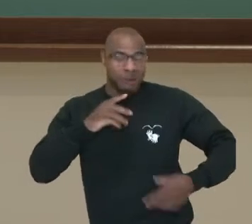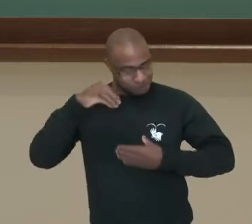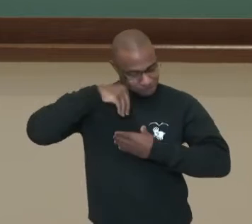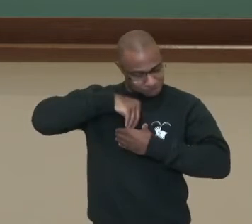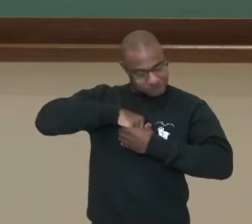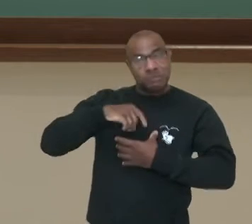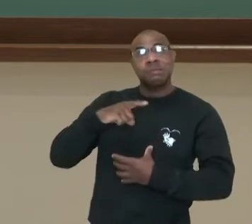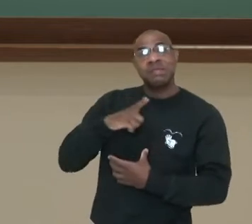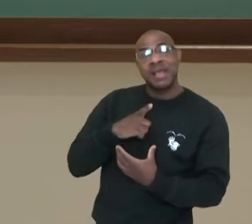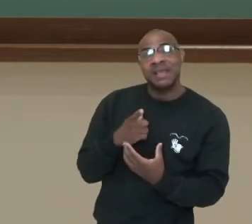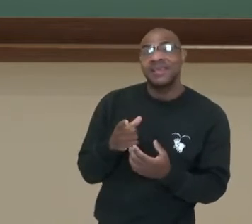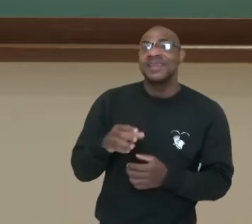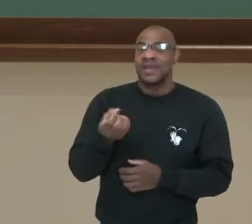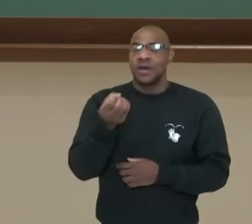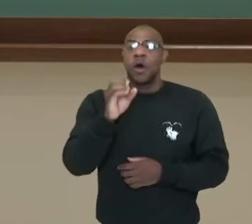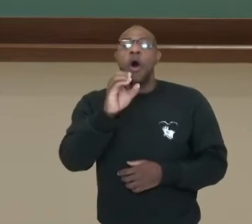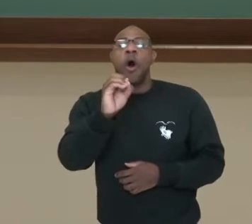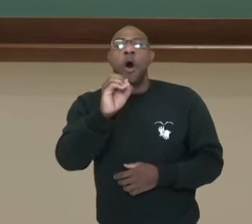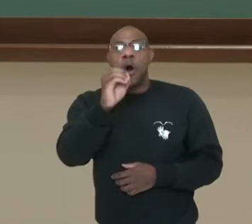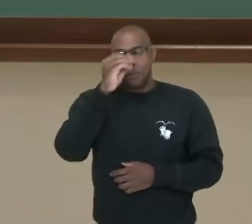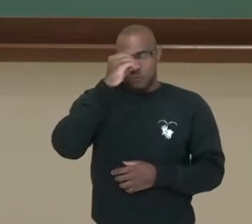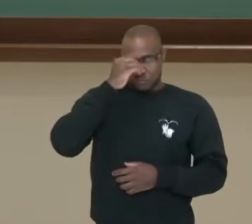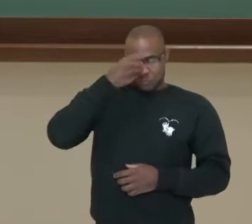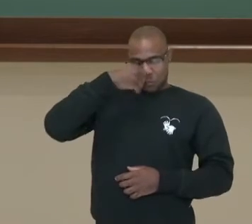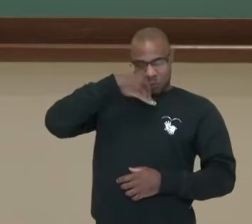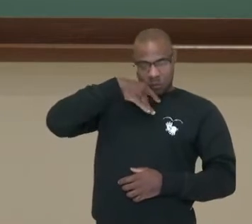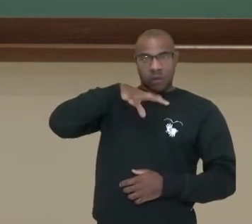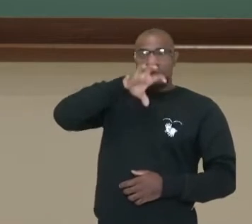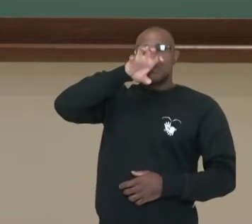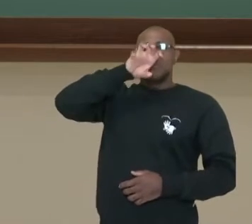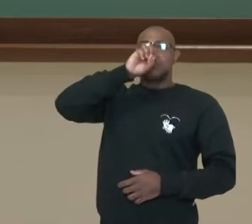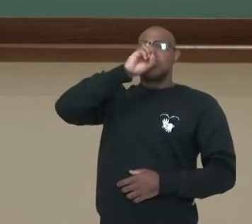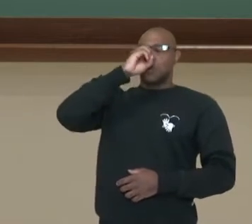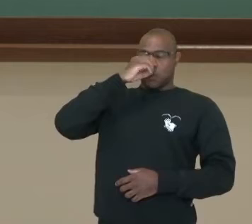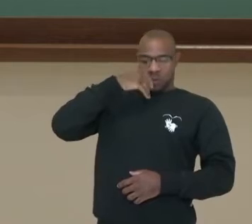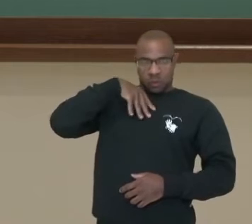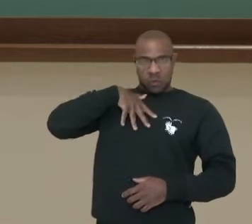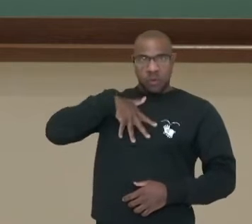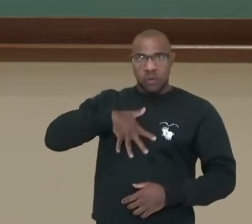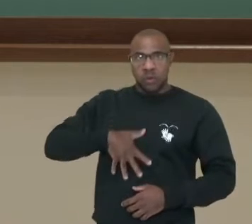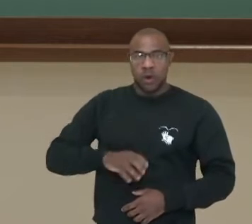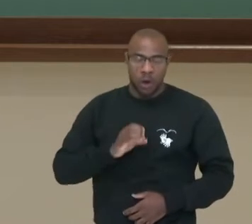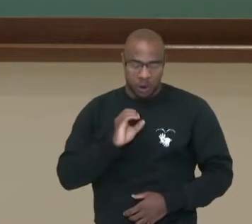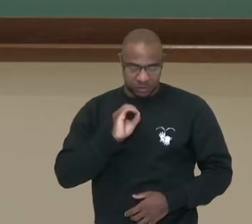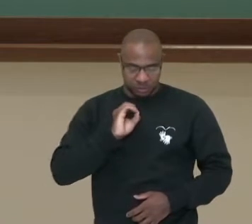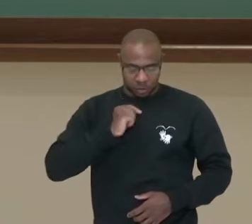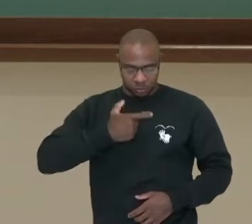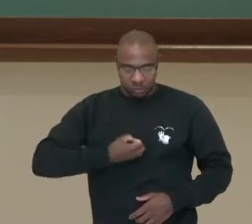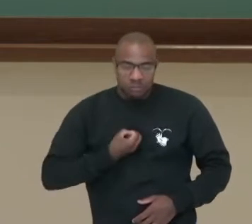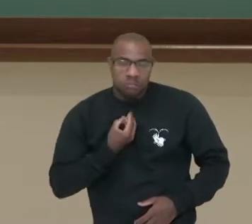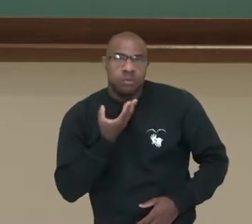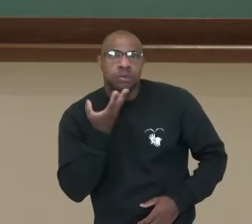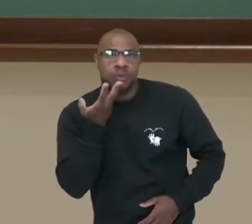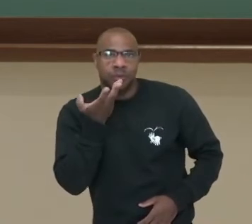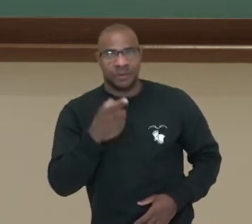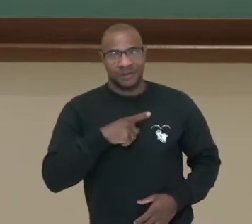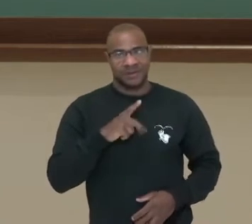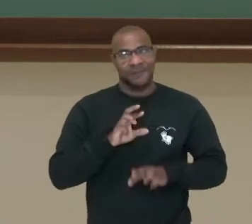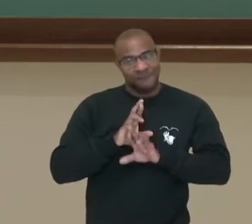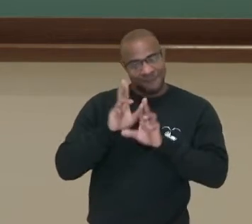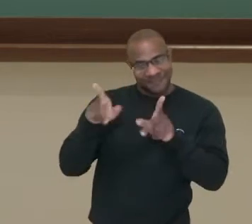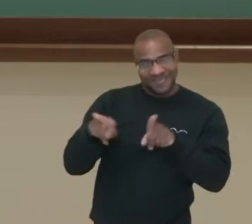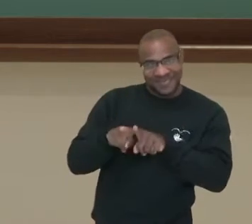mais oxigênio e sai mais gás carbônico do que outros gases, ok? Então, qual